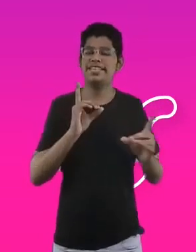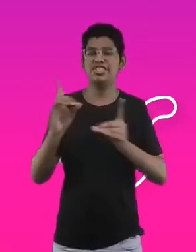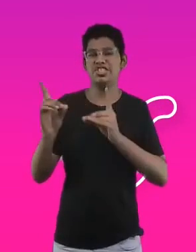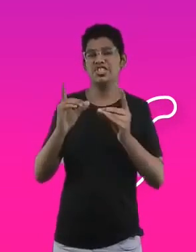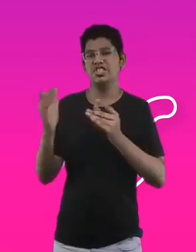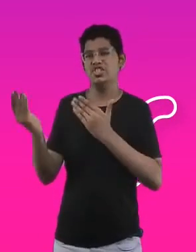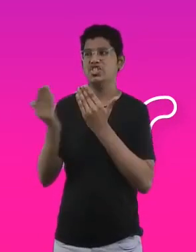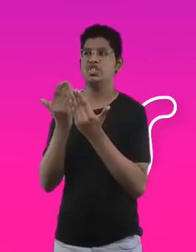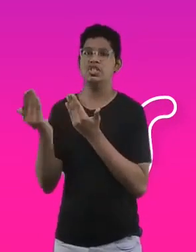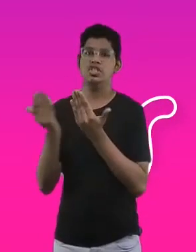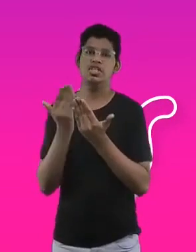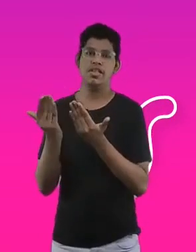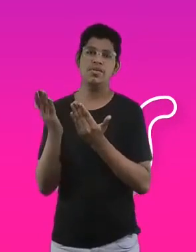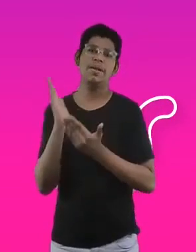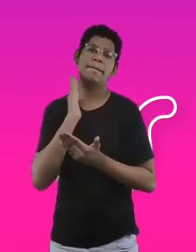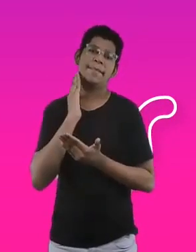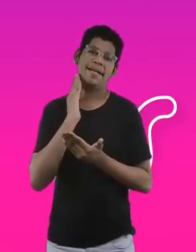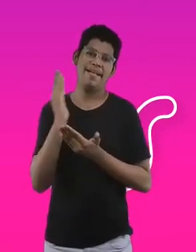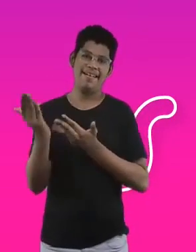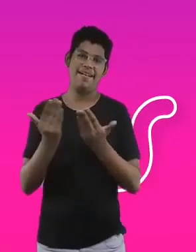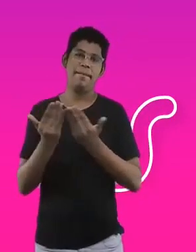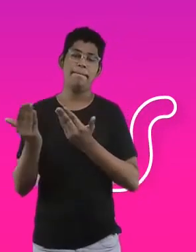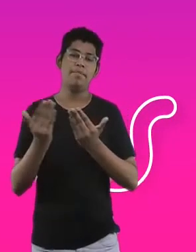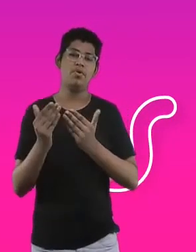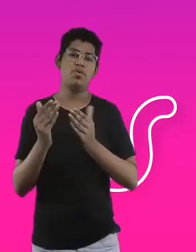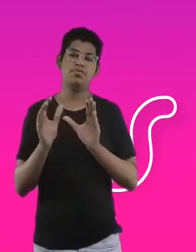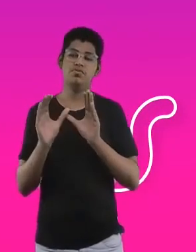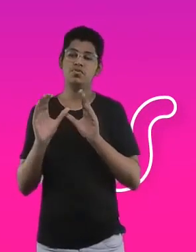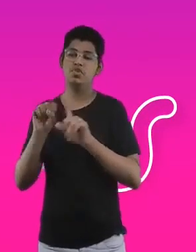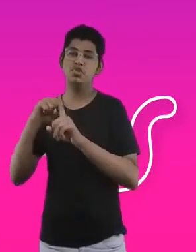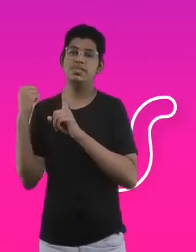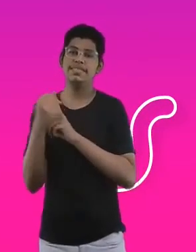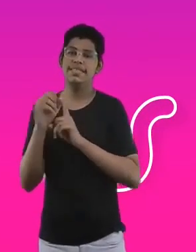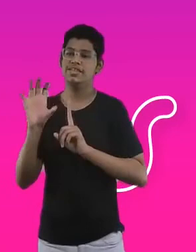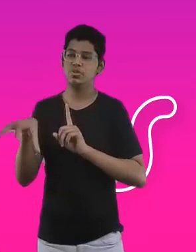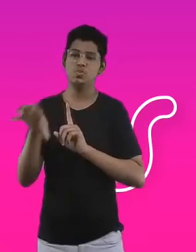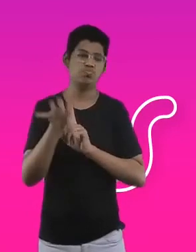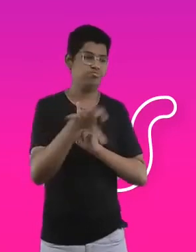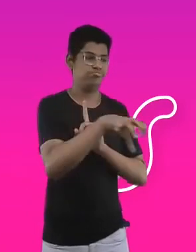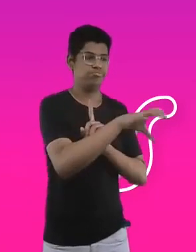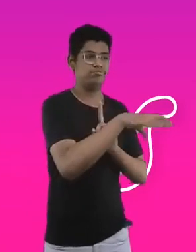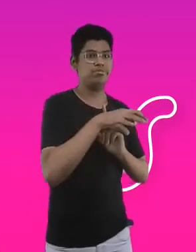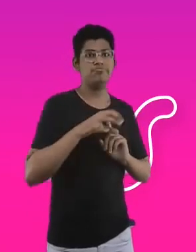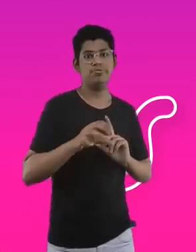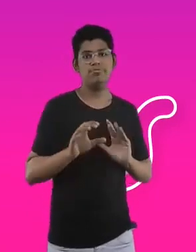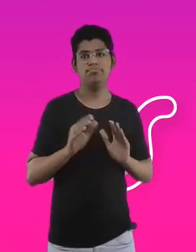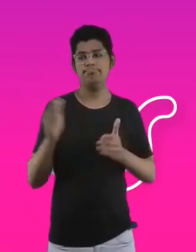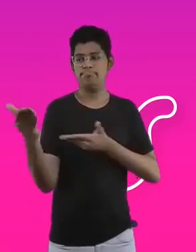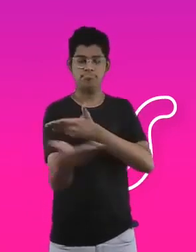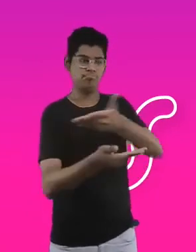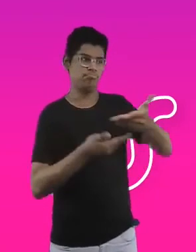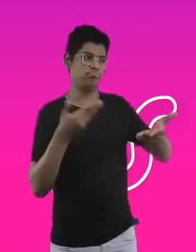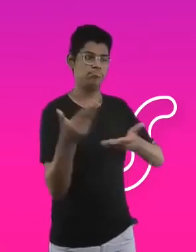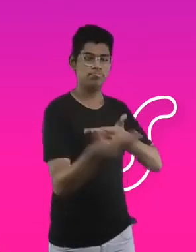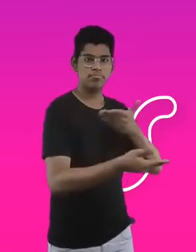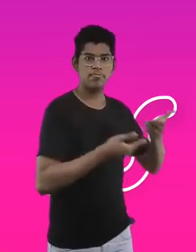diferentes construtos da sociedade predominante, enfim, e a gente possa daí sim